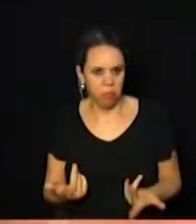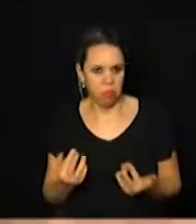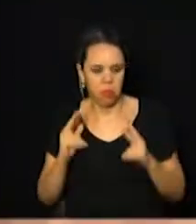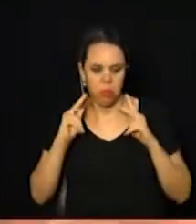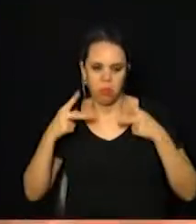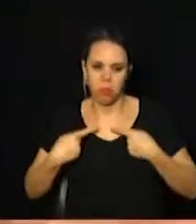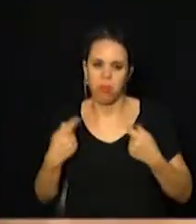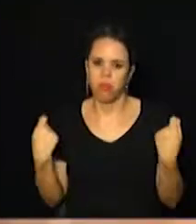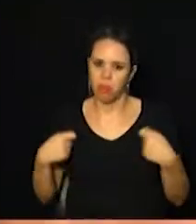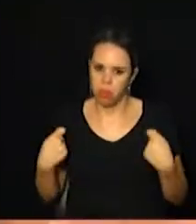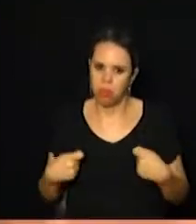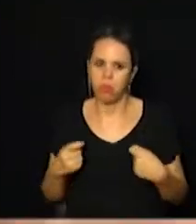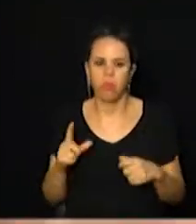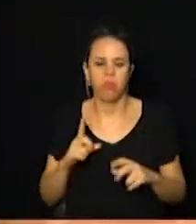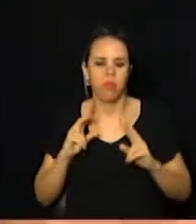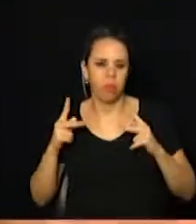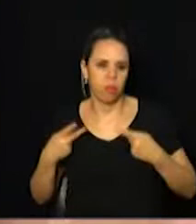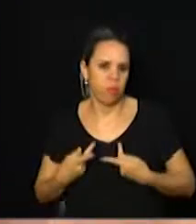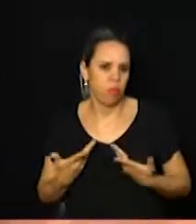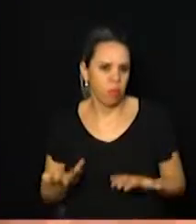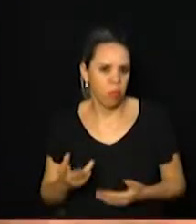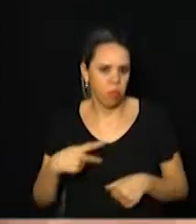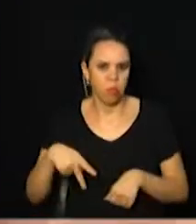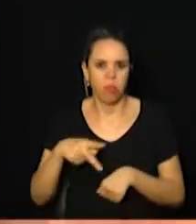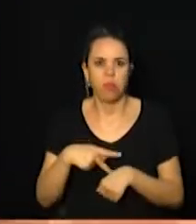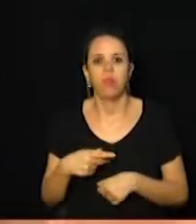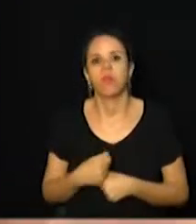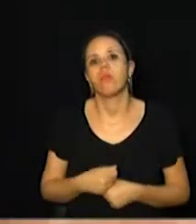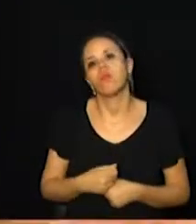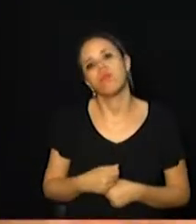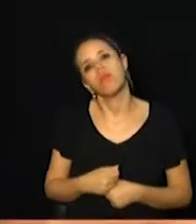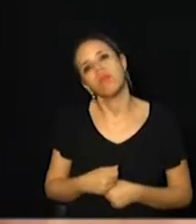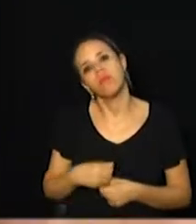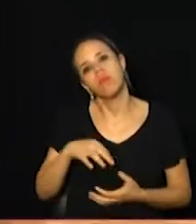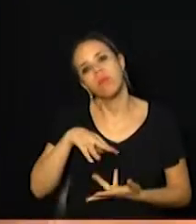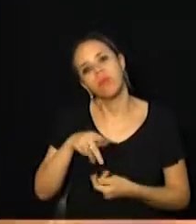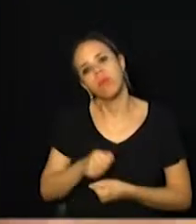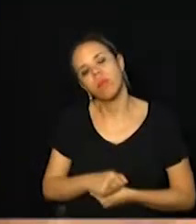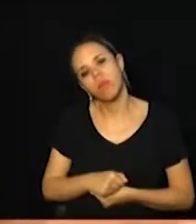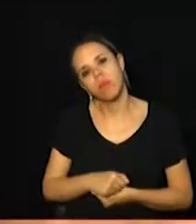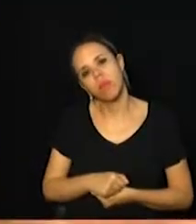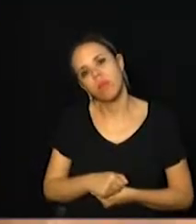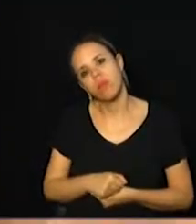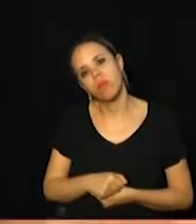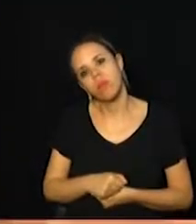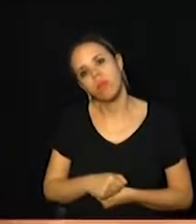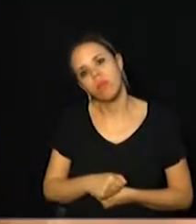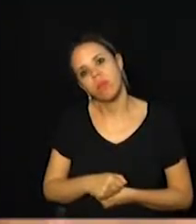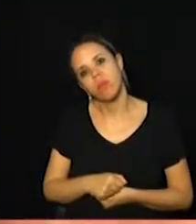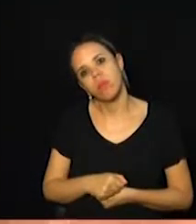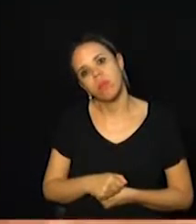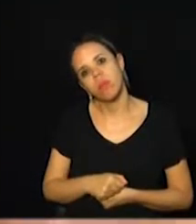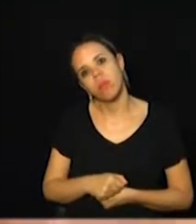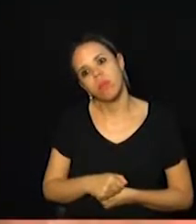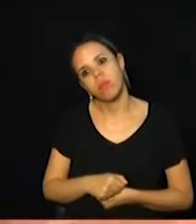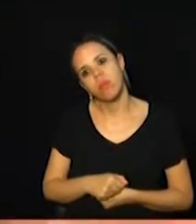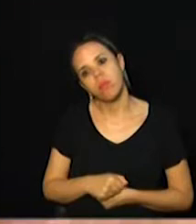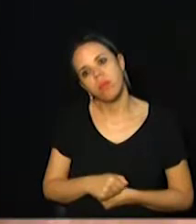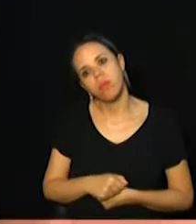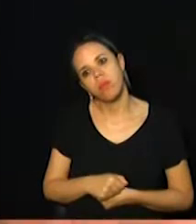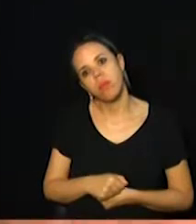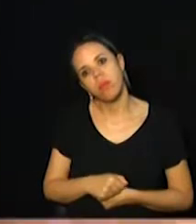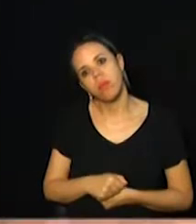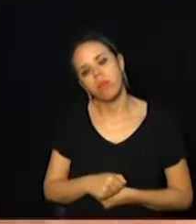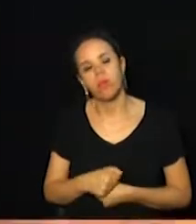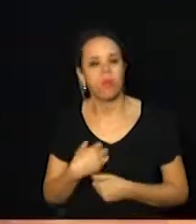humanos que devemos ser você país e o mundo vai é uma caminhada